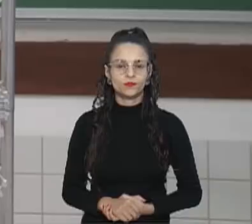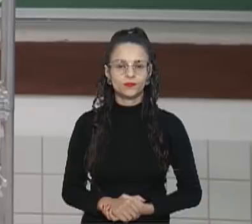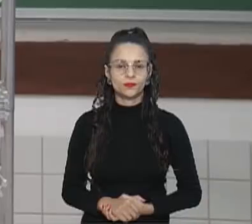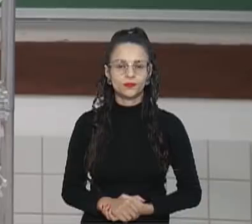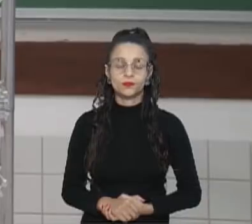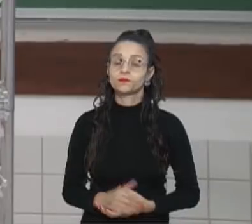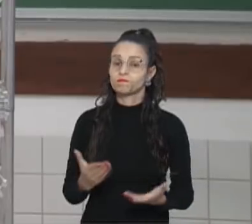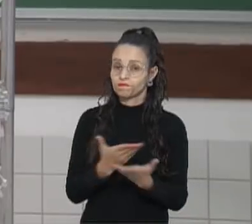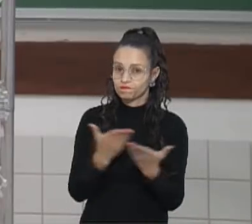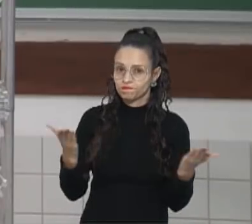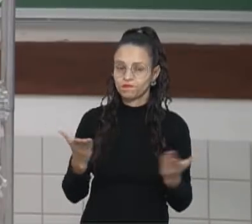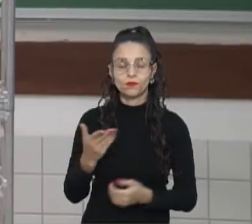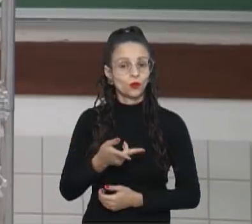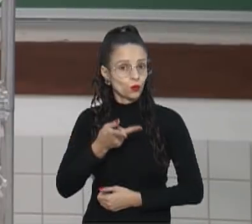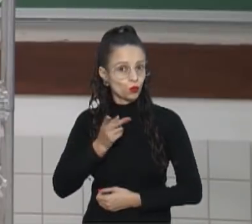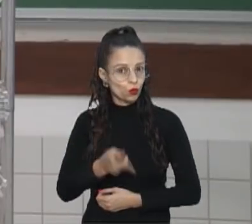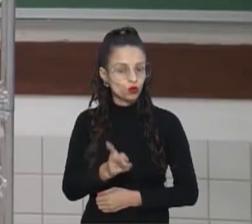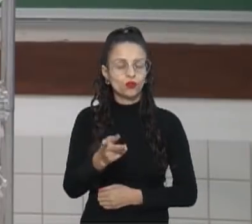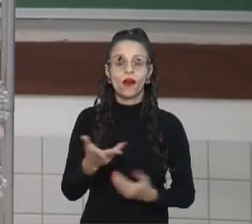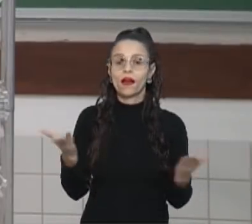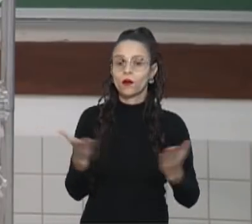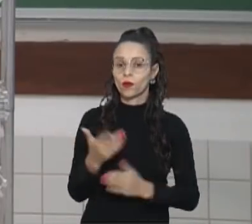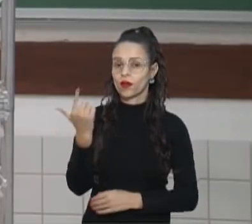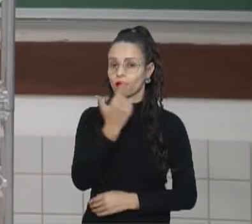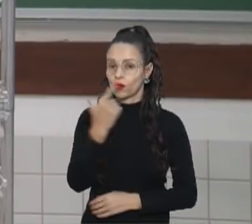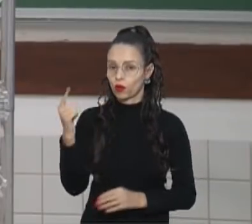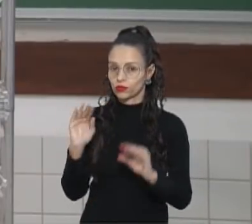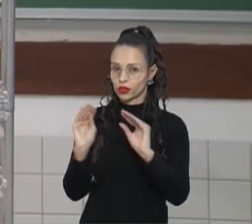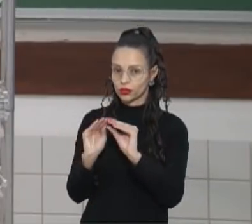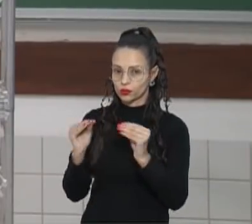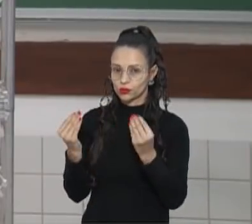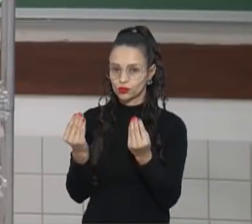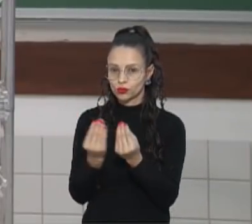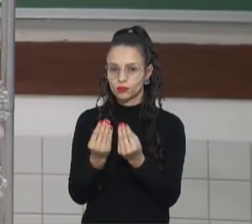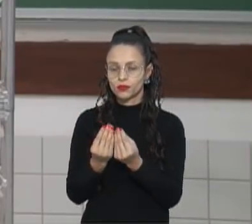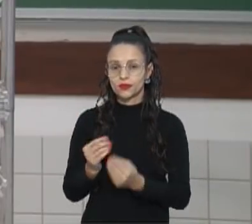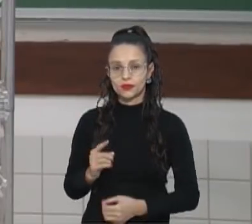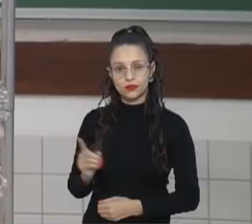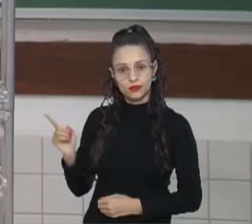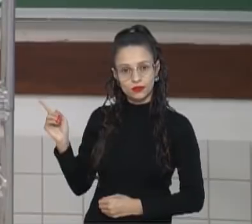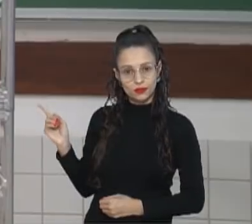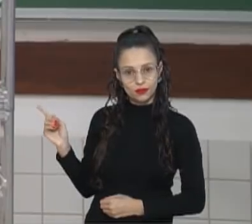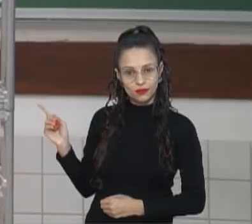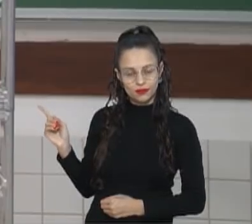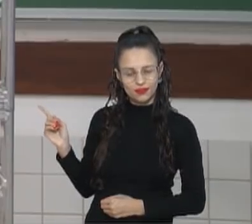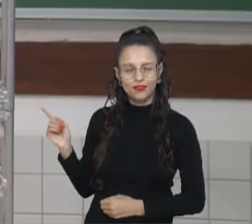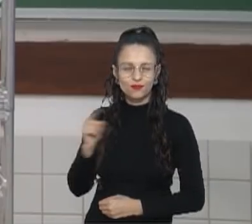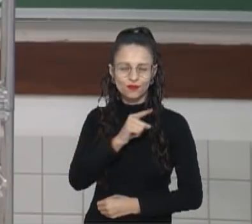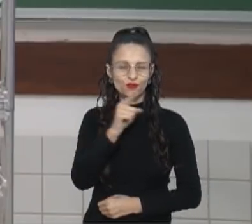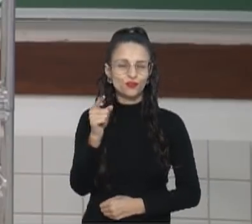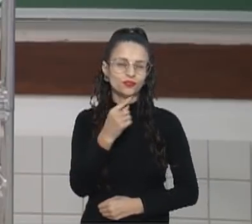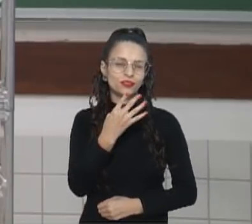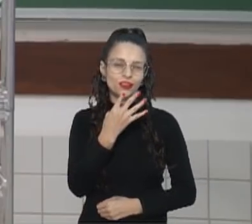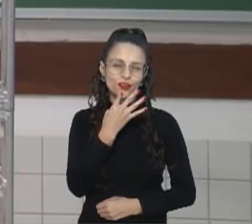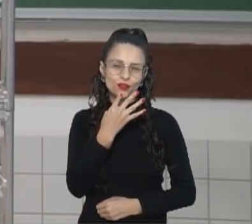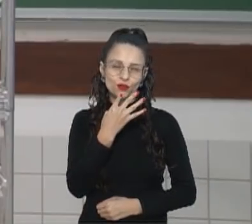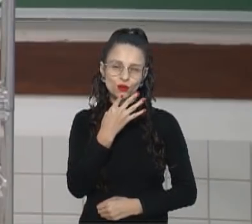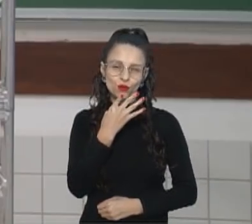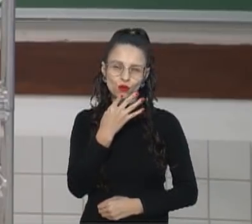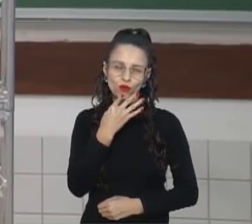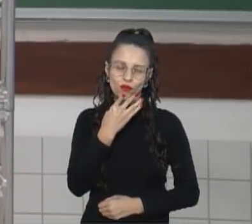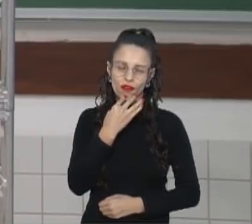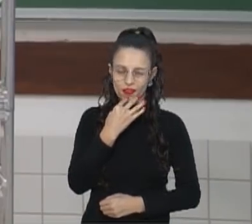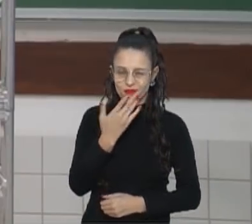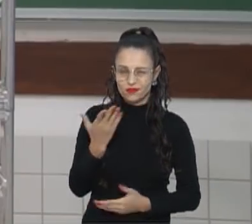Meus caros, continuando, agora uma outra substância, popularmente conhecida pela marca, mas que usa-se como alvejante para